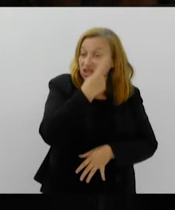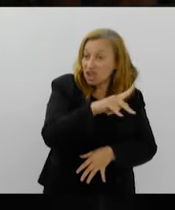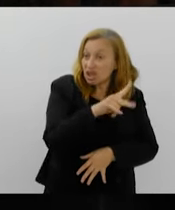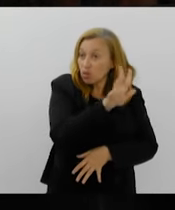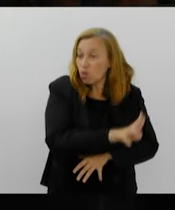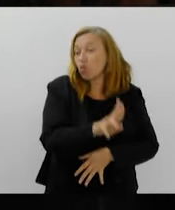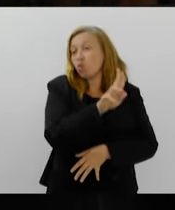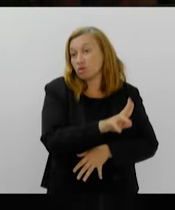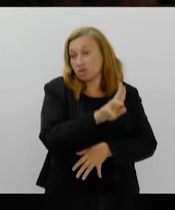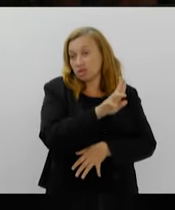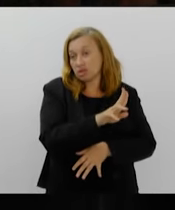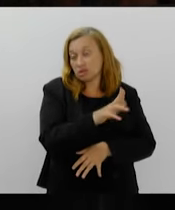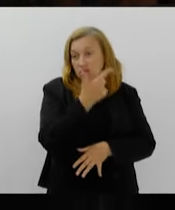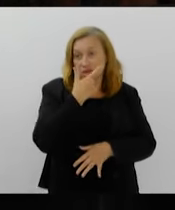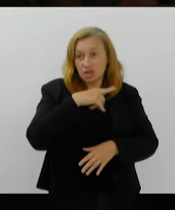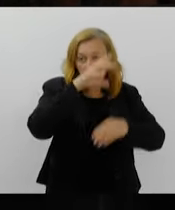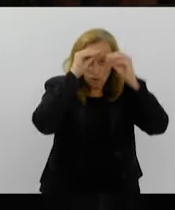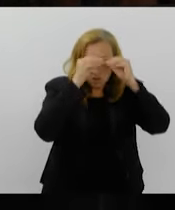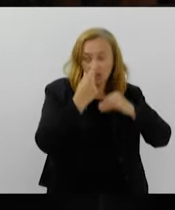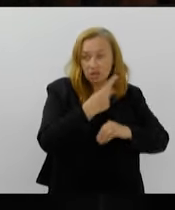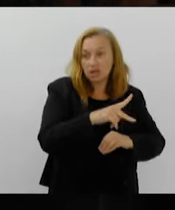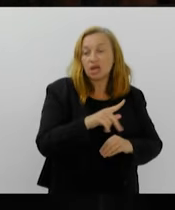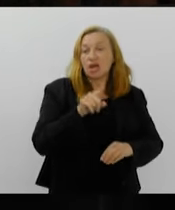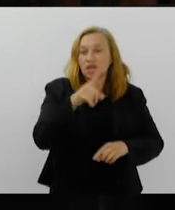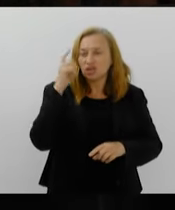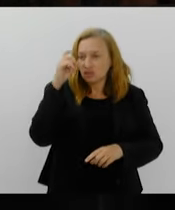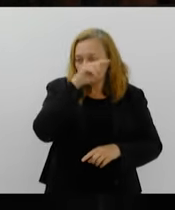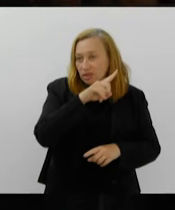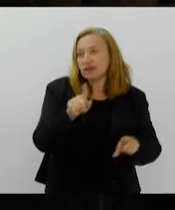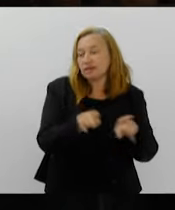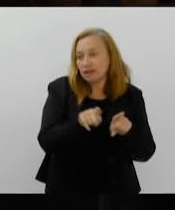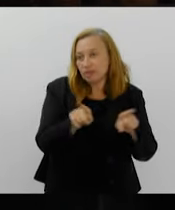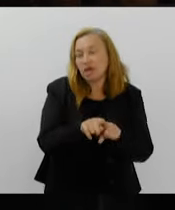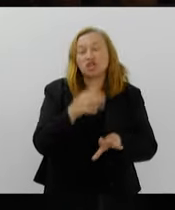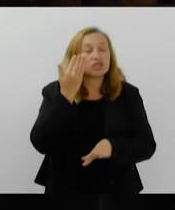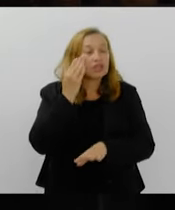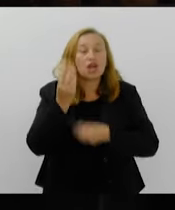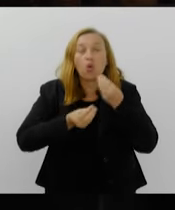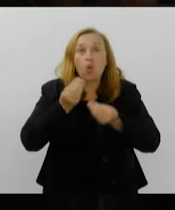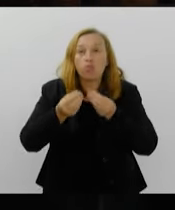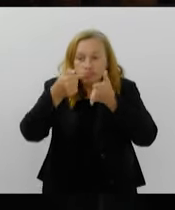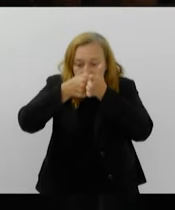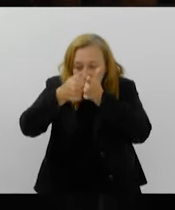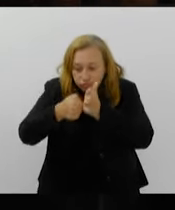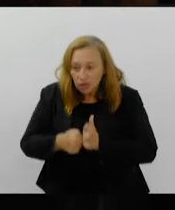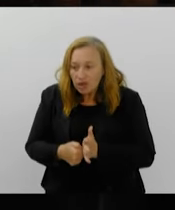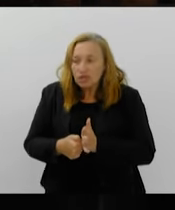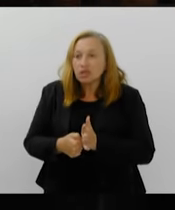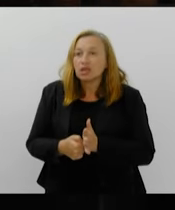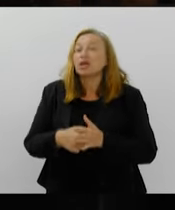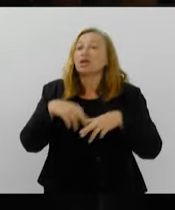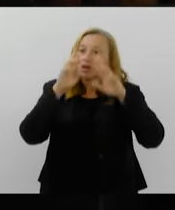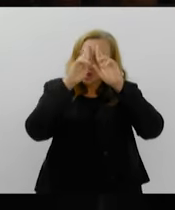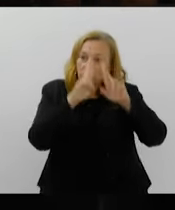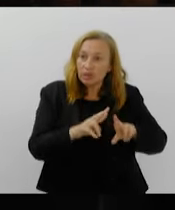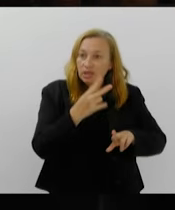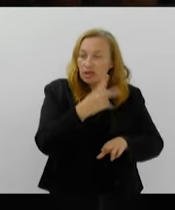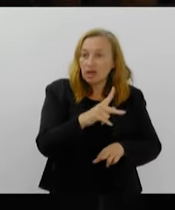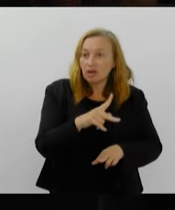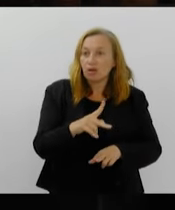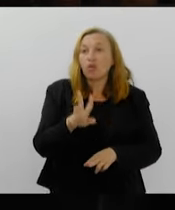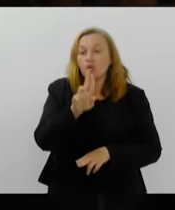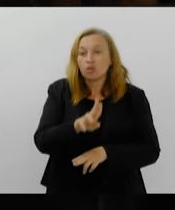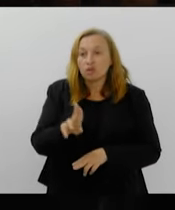esquerda E depois porque tem dificuldades mesmo de compreender como eles se enxergam em respeito a ele eu utilizei o idioma neutro